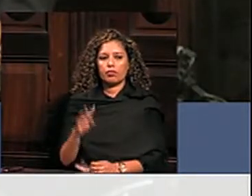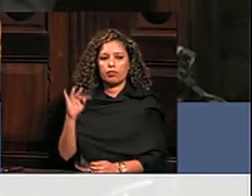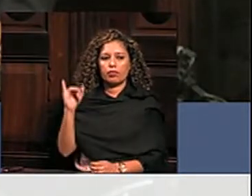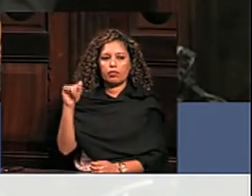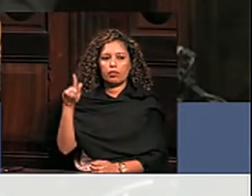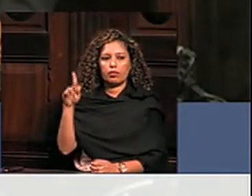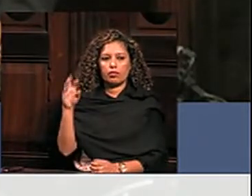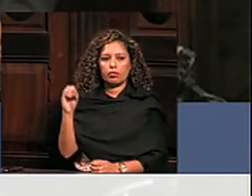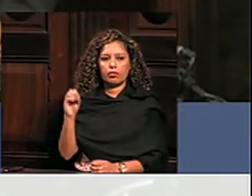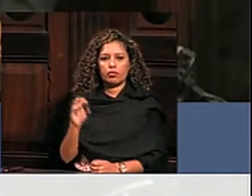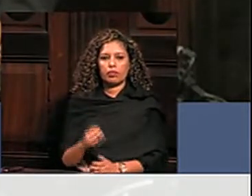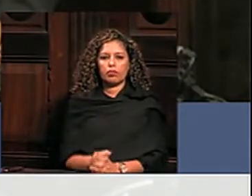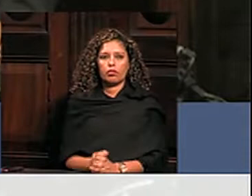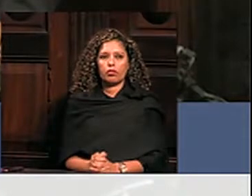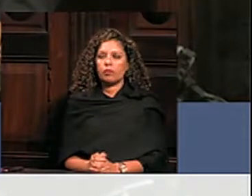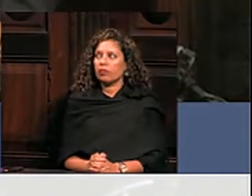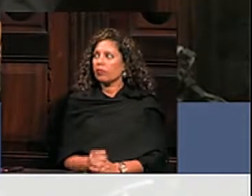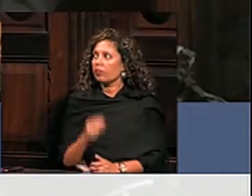Tiago Pampolha.